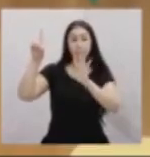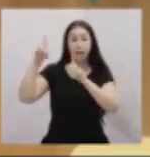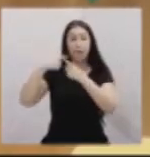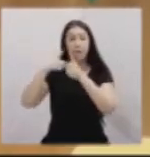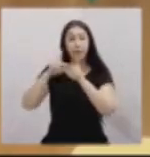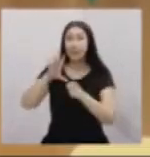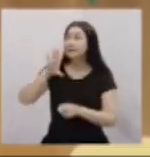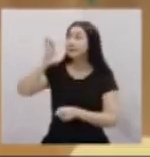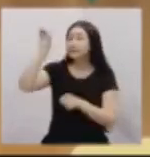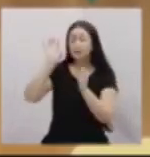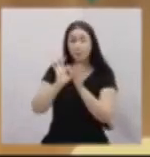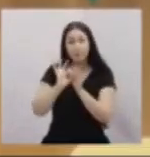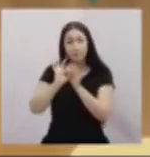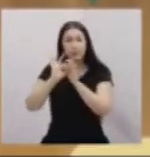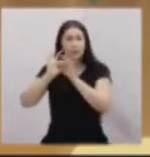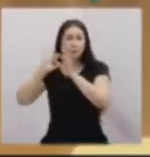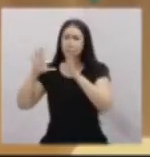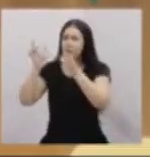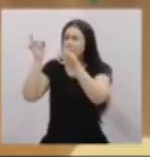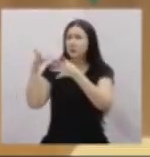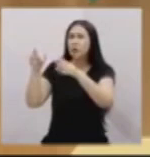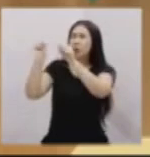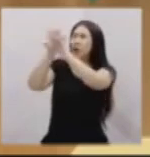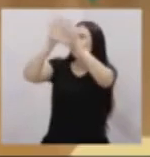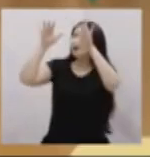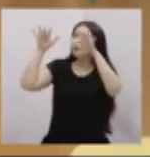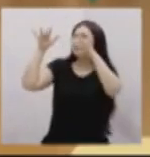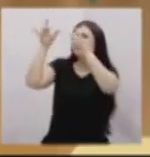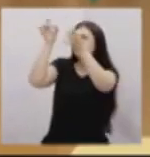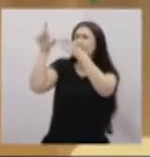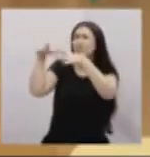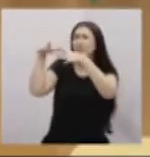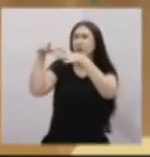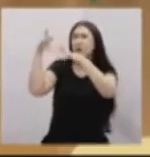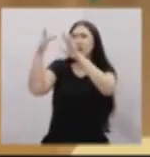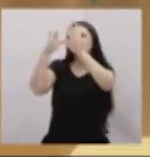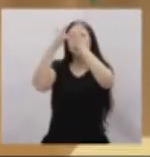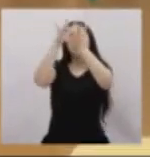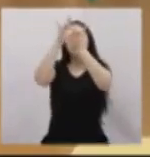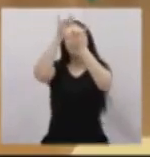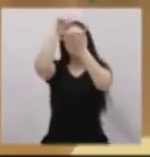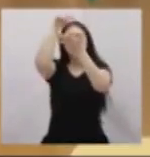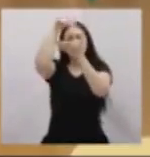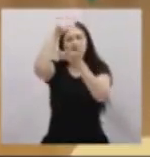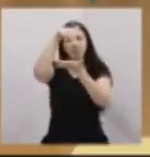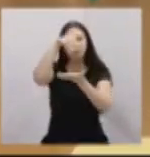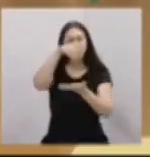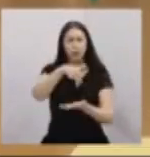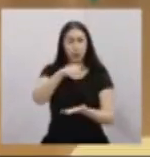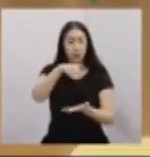glória e desce a este mundo na forma de homem. Ele se